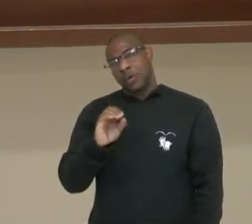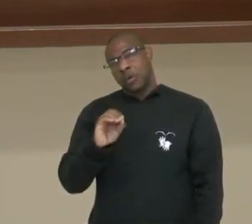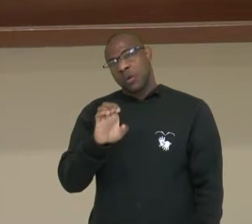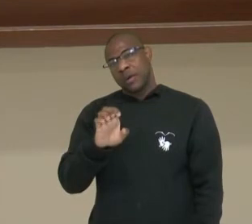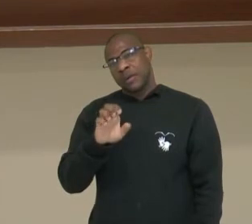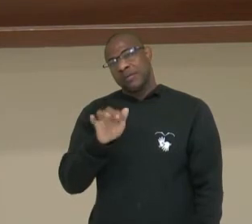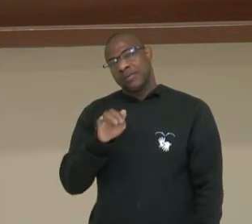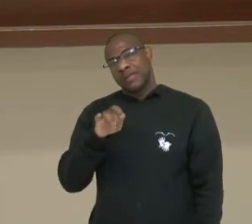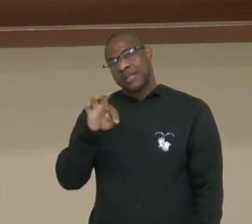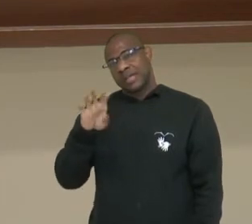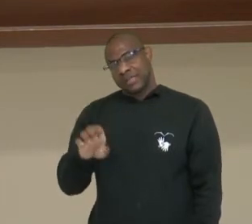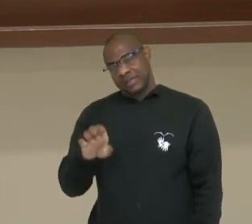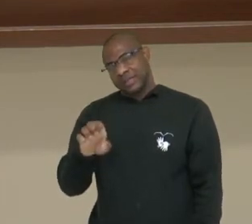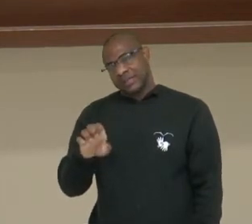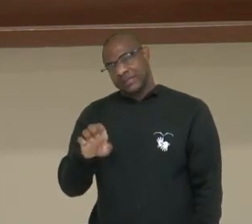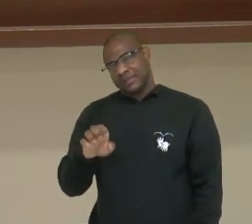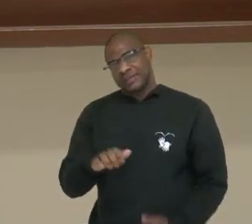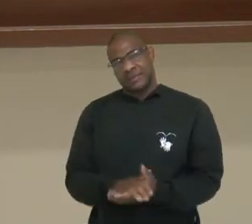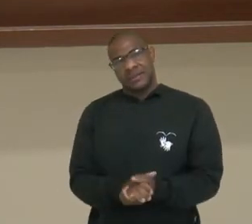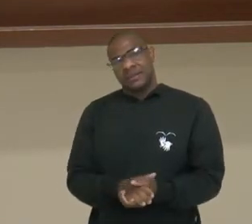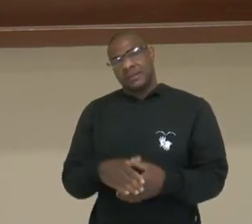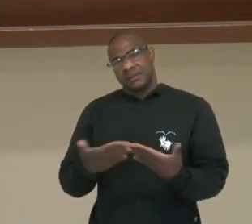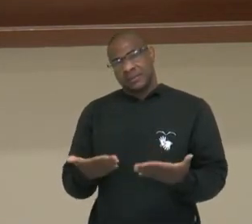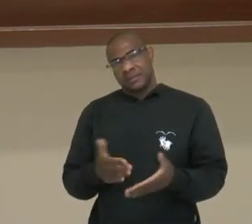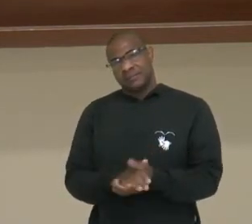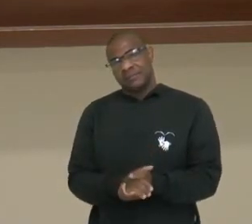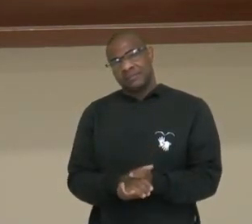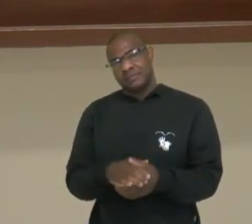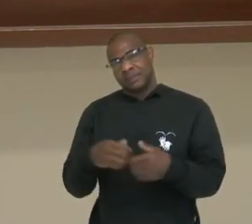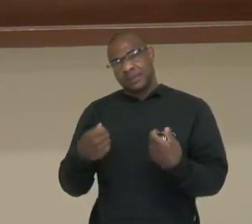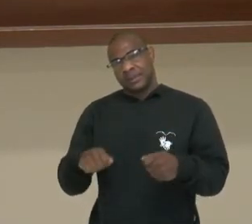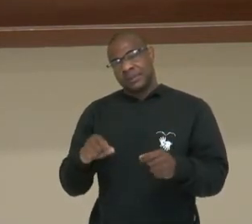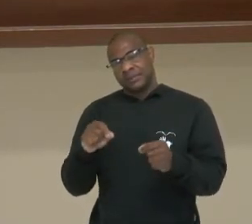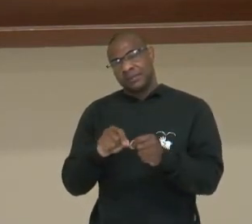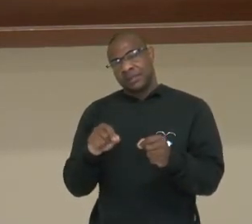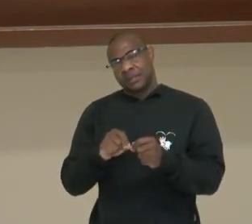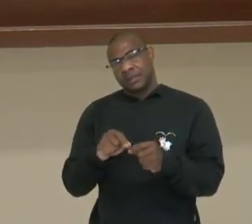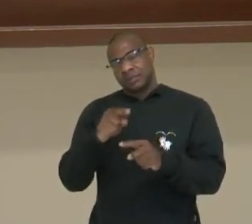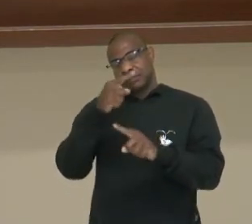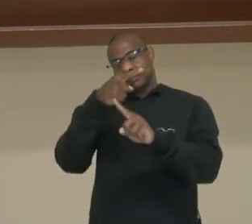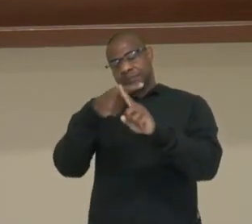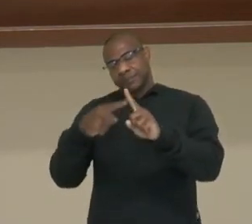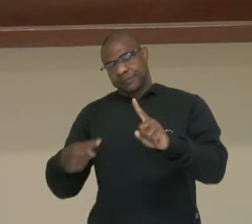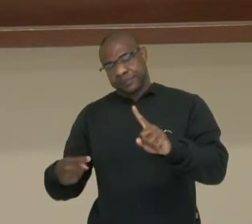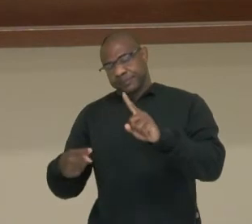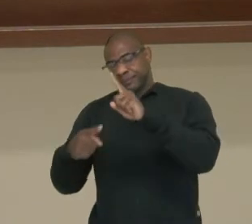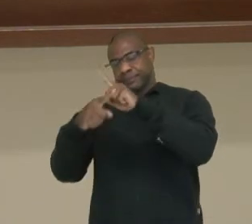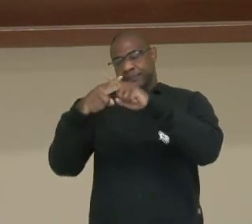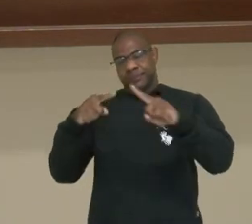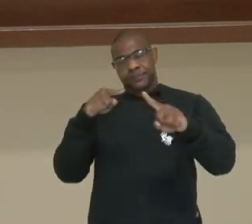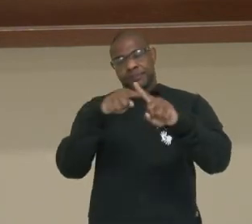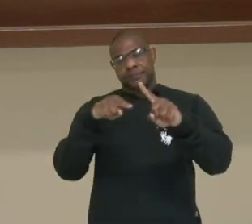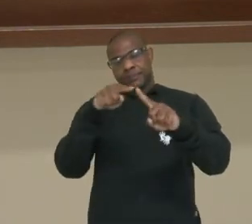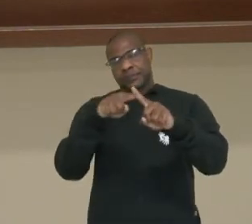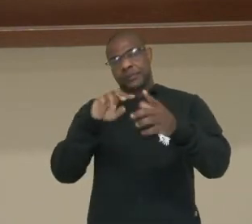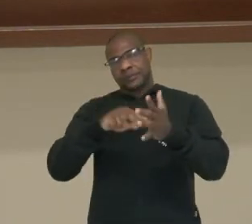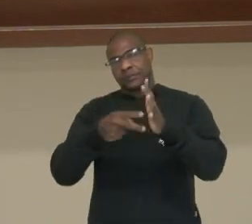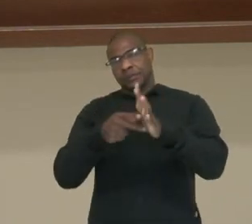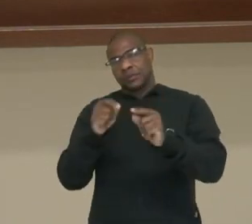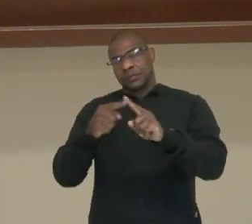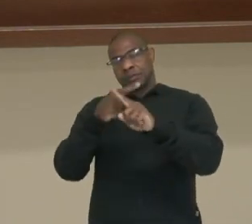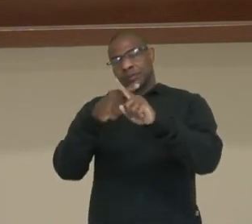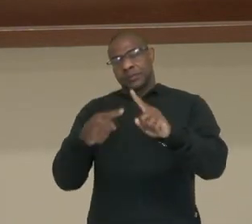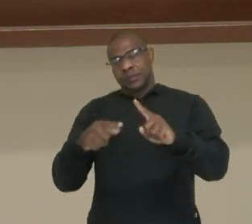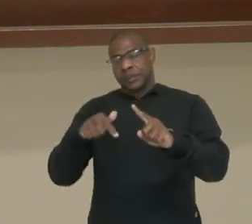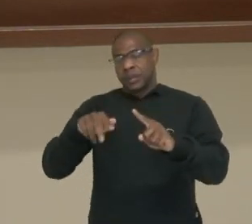ser iguais. Para elas serem concorrentes, ou seja, se cruzarem num ponto apenas, significa o quê? Que os